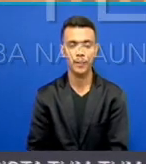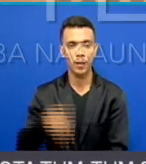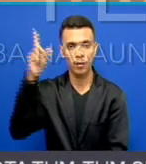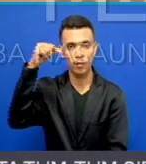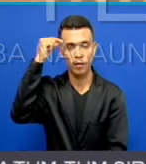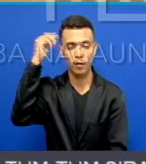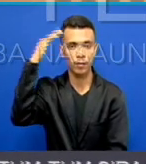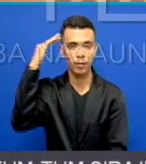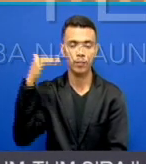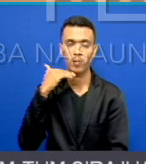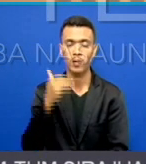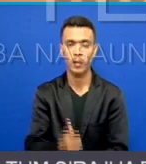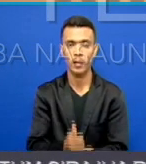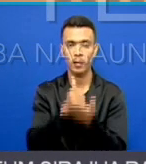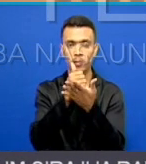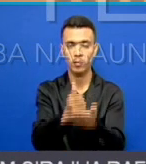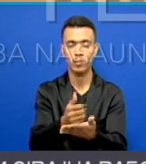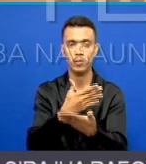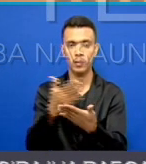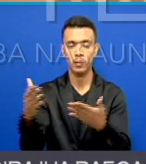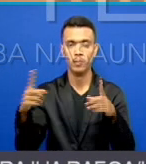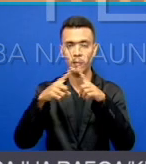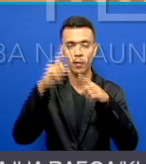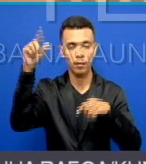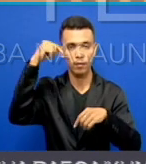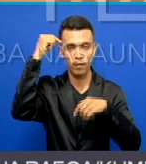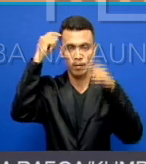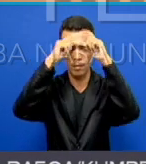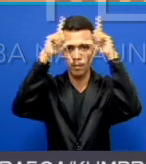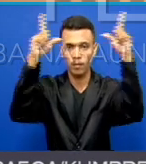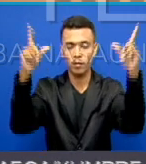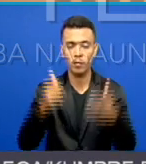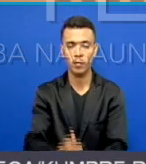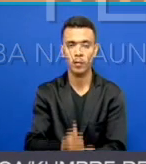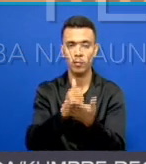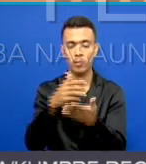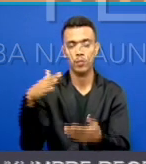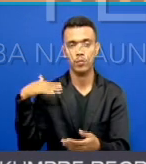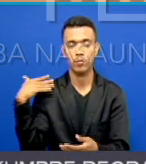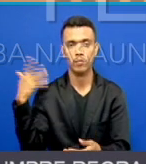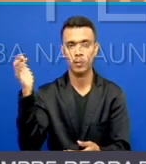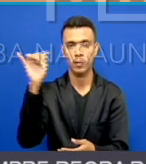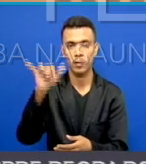Governo Coreia do Sul apoia o material escritório para o governo Timor-Leste, onde facilita as jovens a sua formação.